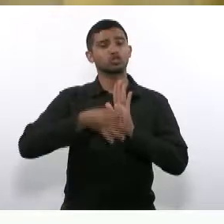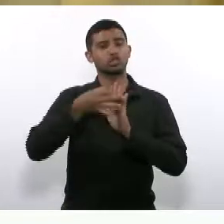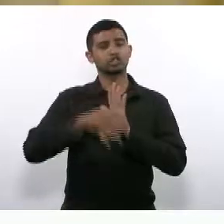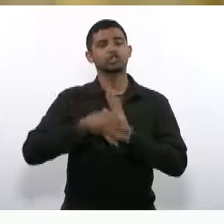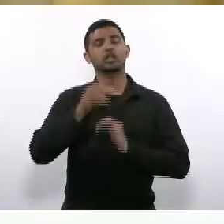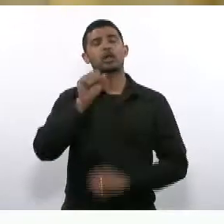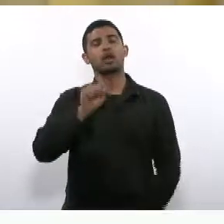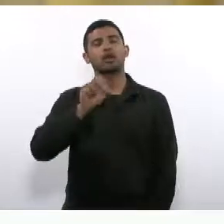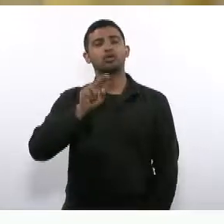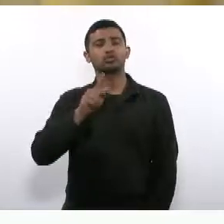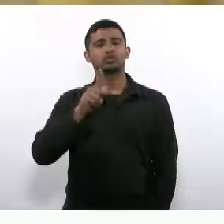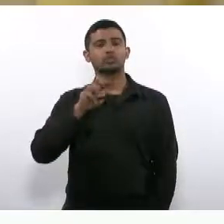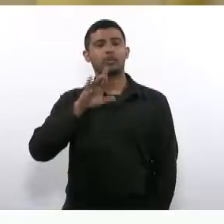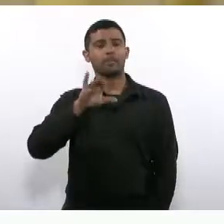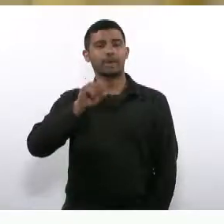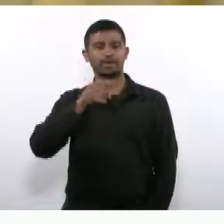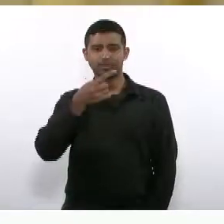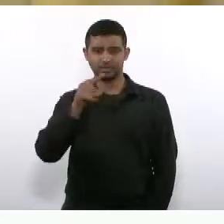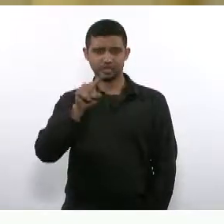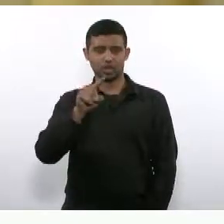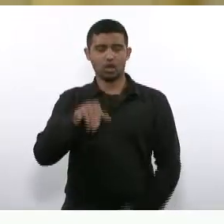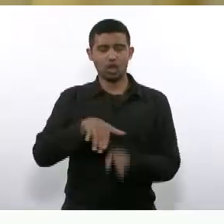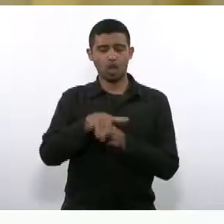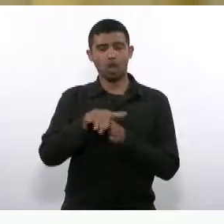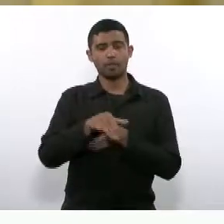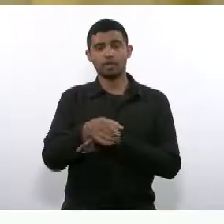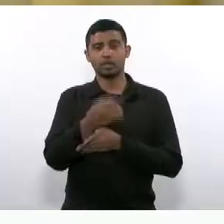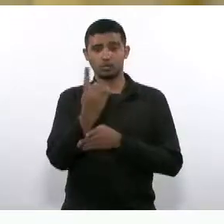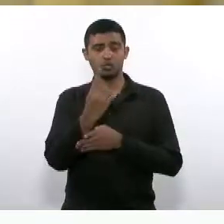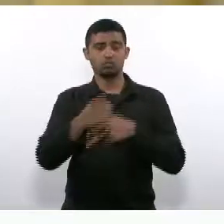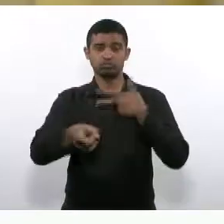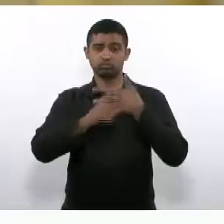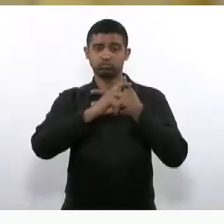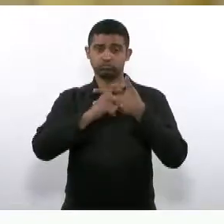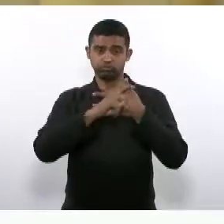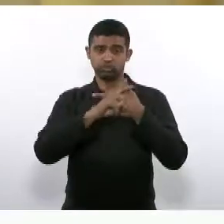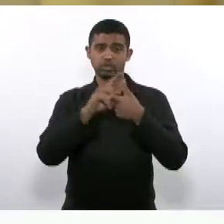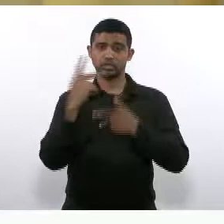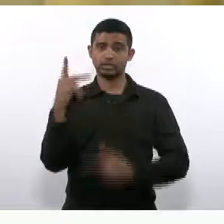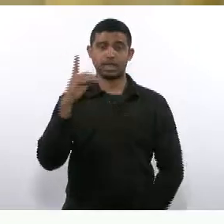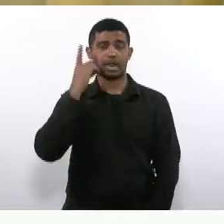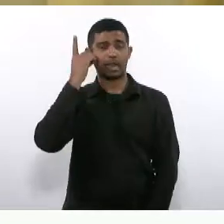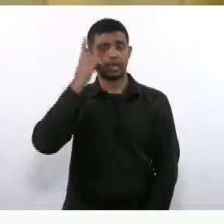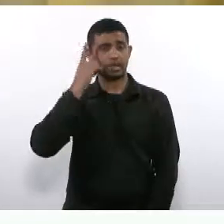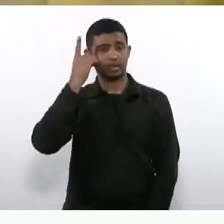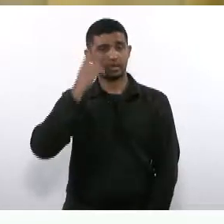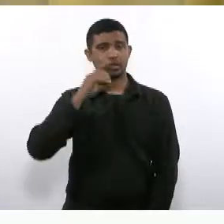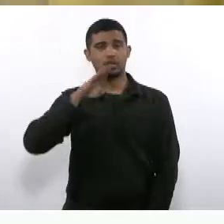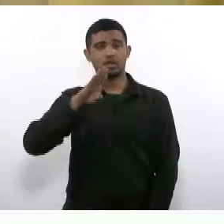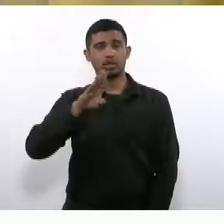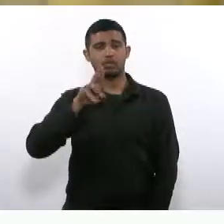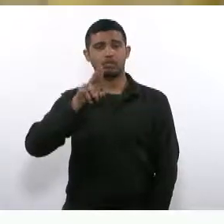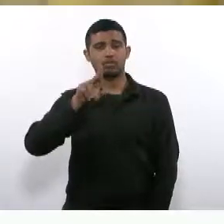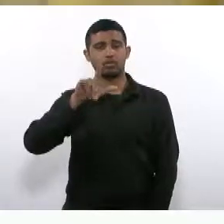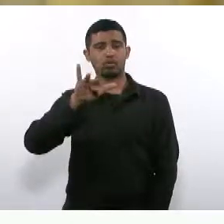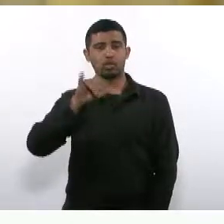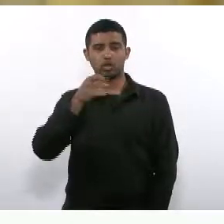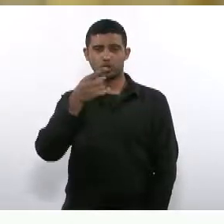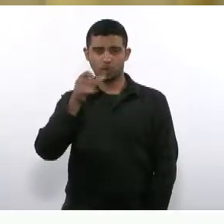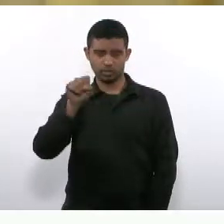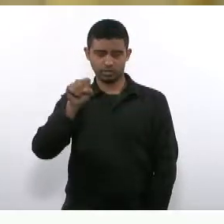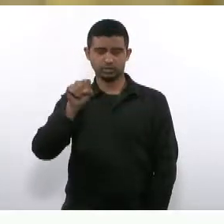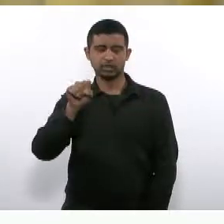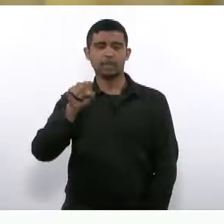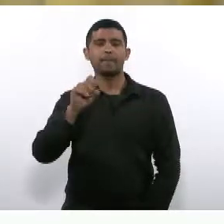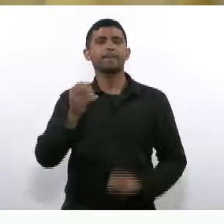supressão da recomendação 1 ao Poder Executivo, que veio do deputado Bulhões, que seria o